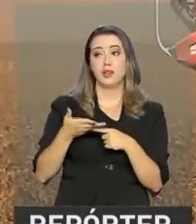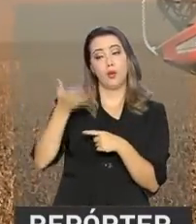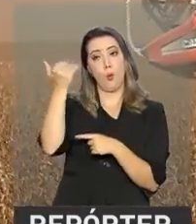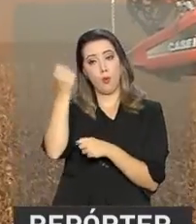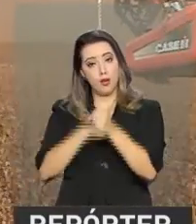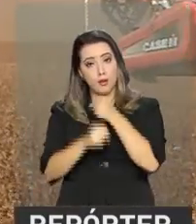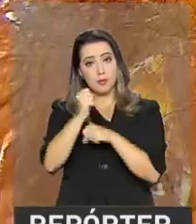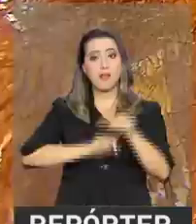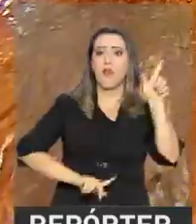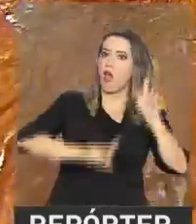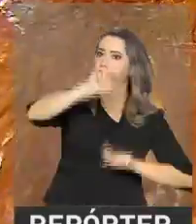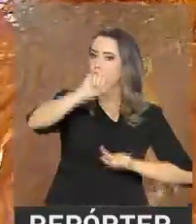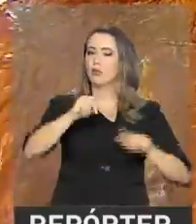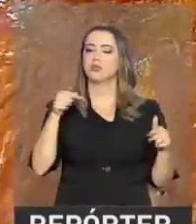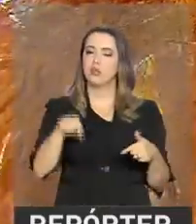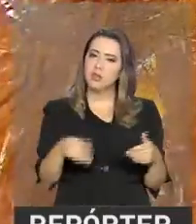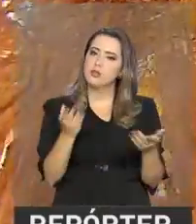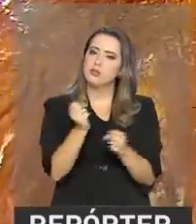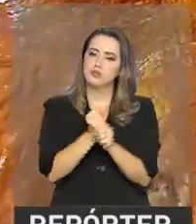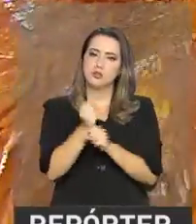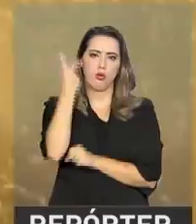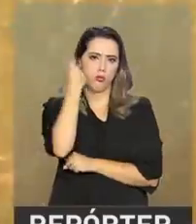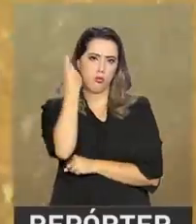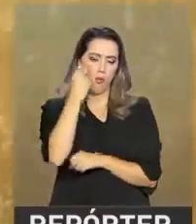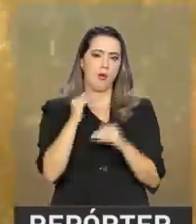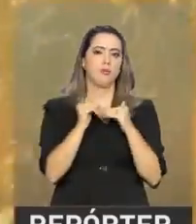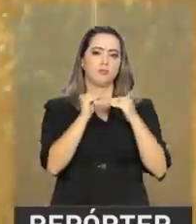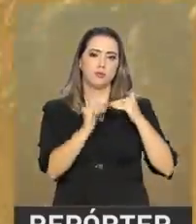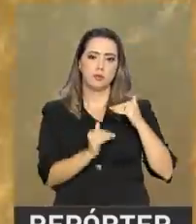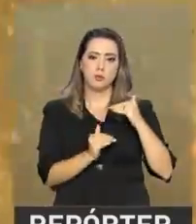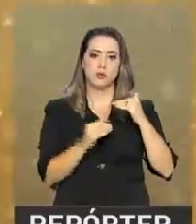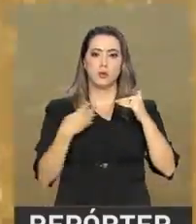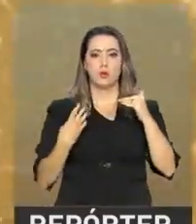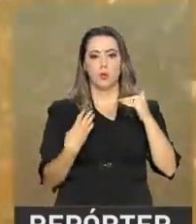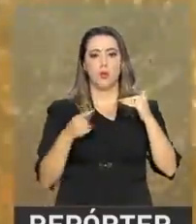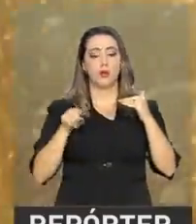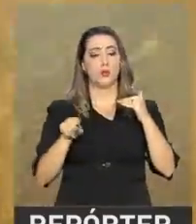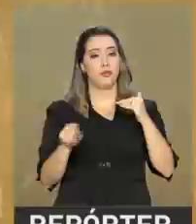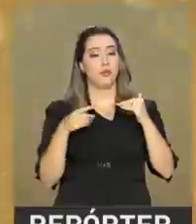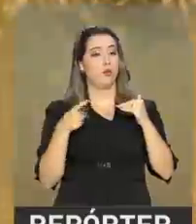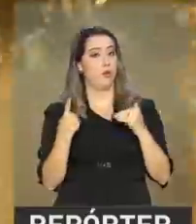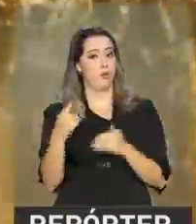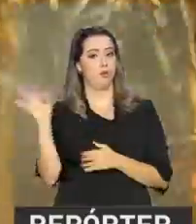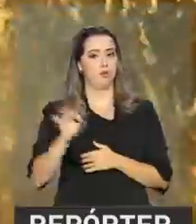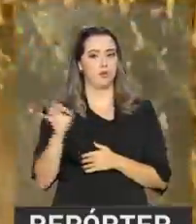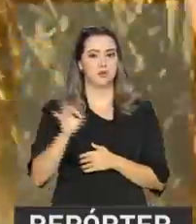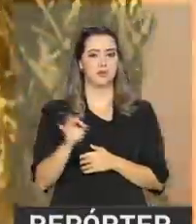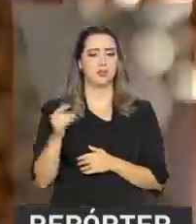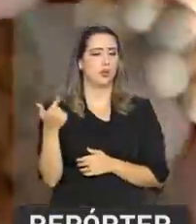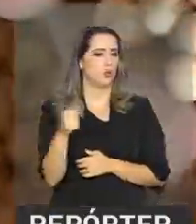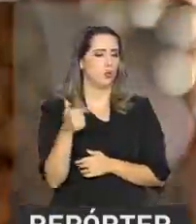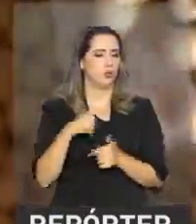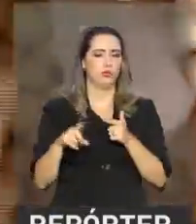de 2017. Mesmo com a previsão de um recuo de 4,1%, os impactos não serão